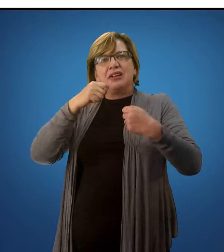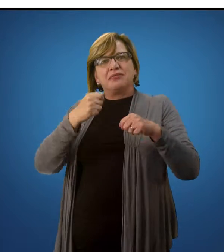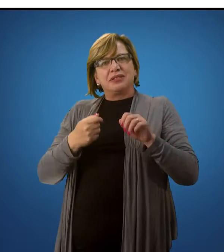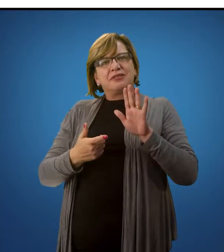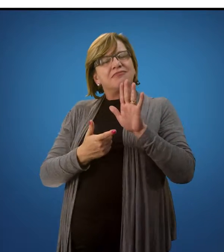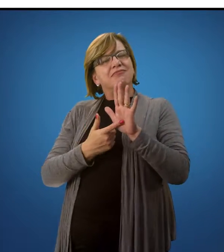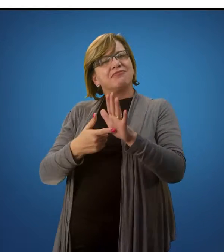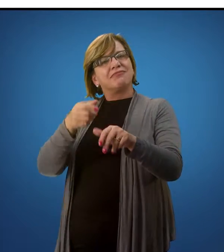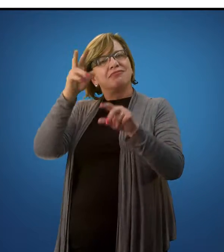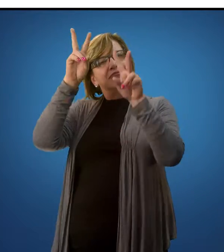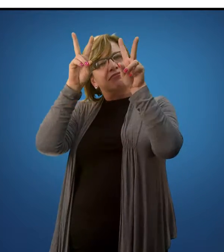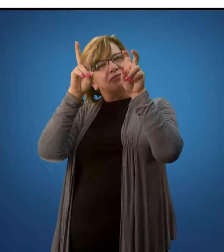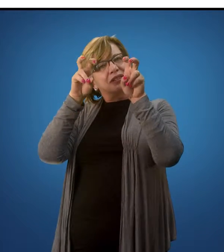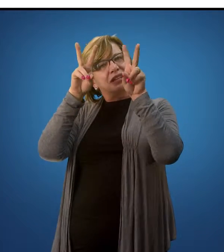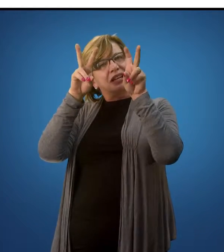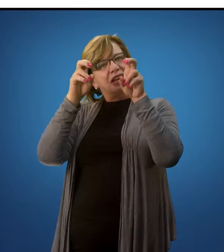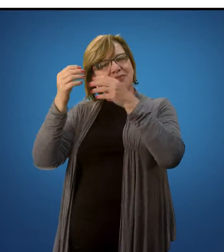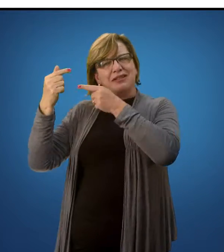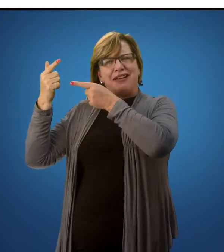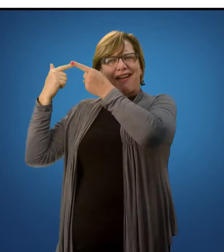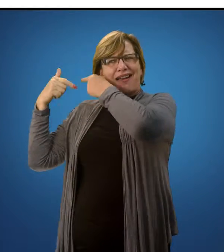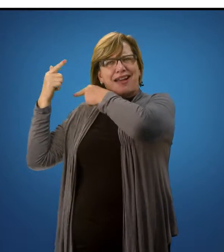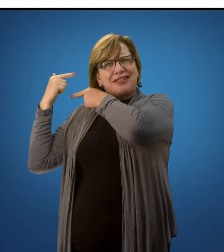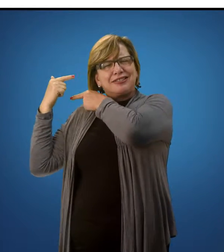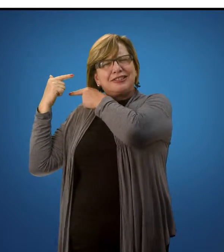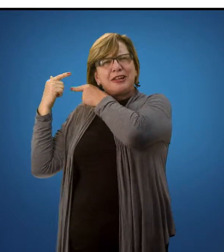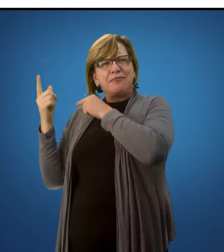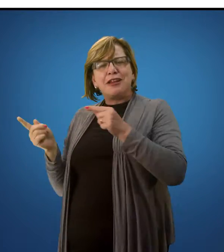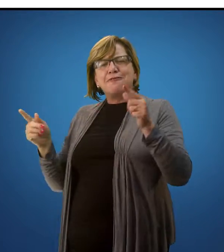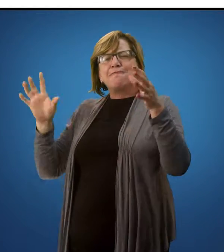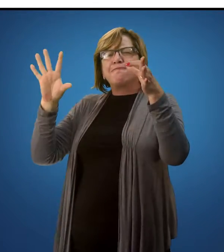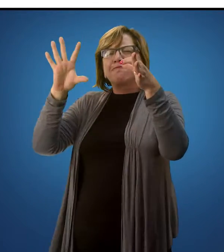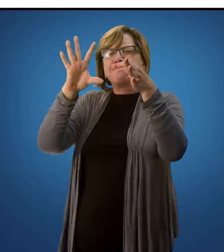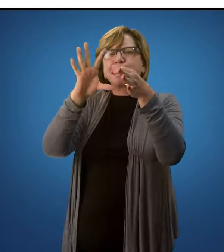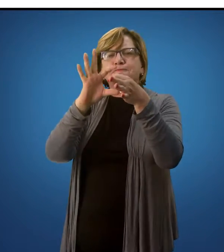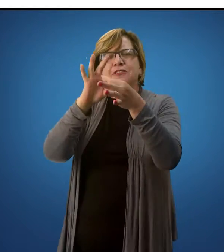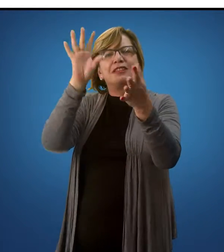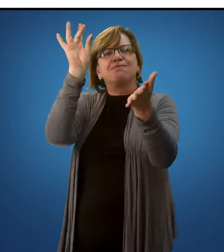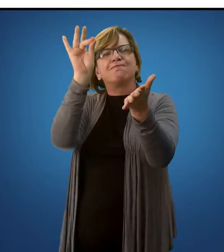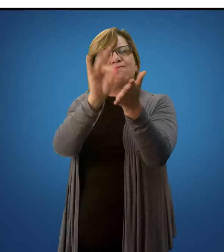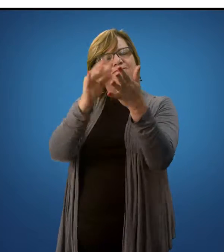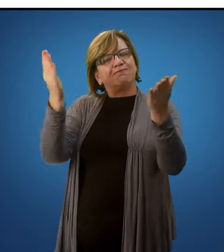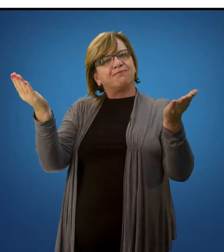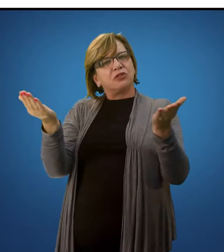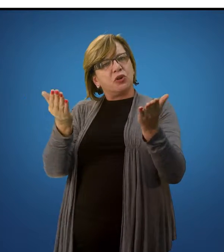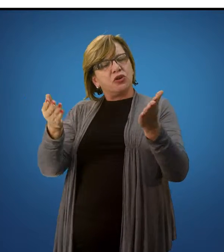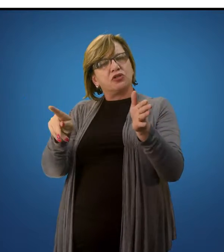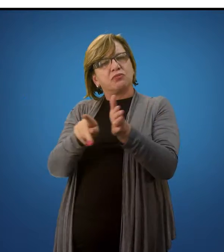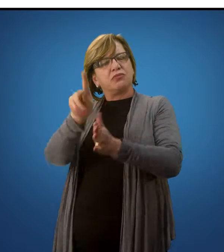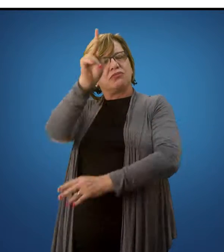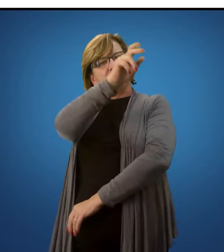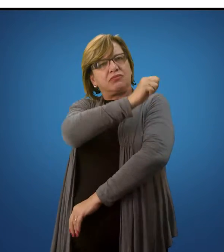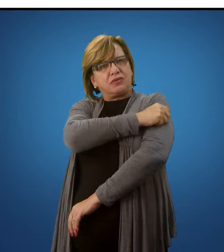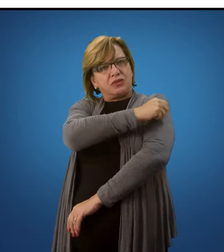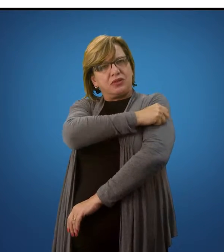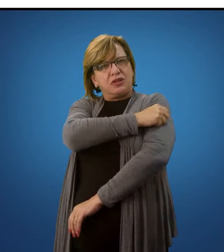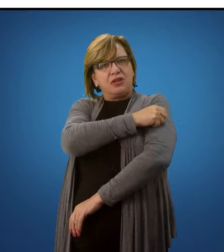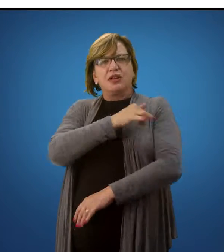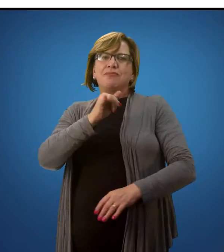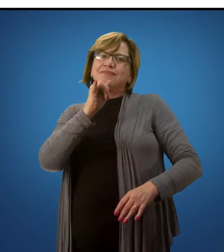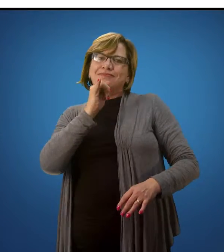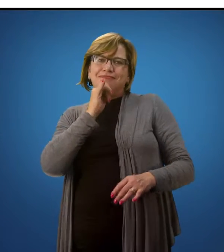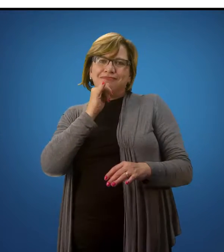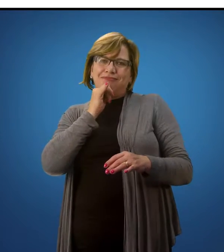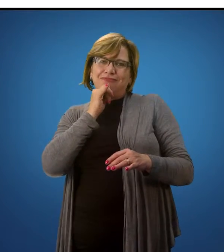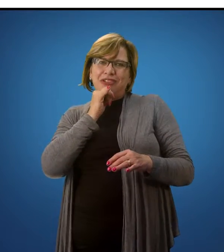os conteúdos determinado período determinado pensador para a condição do próprio aluno por exemplo nós podemos trabalhar a